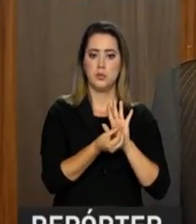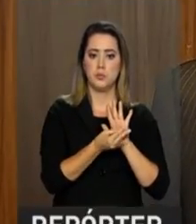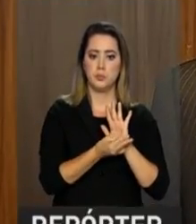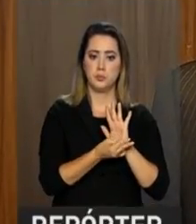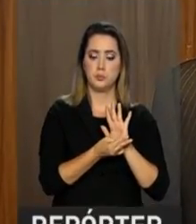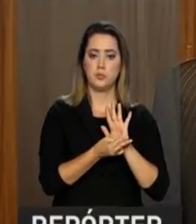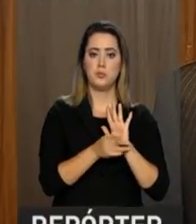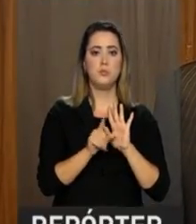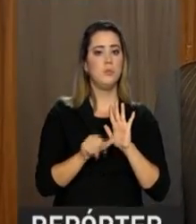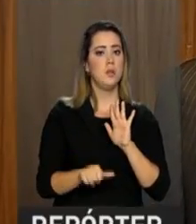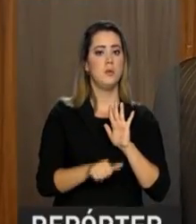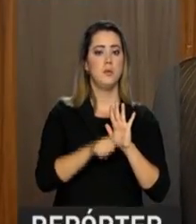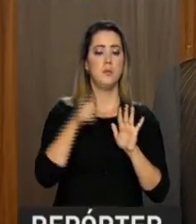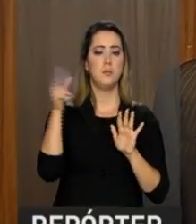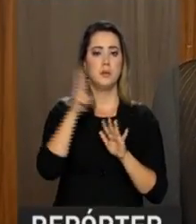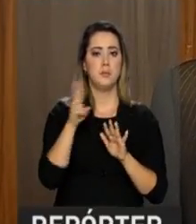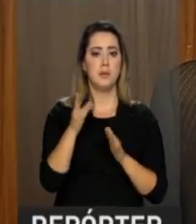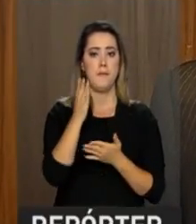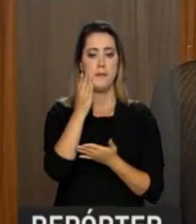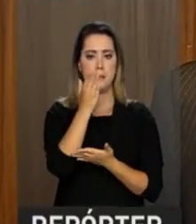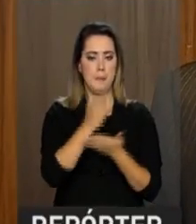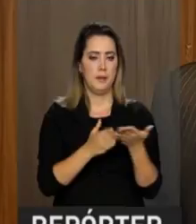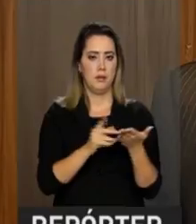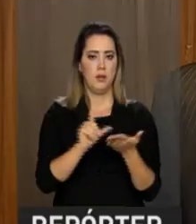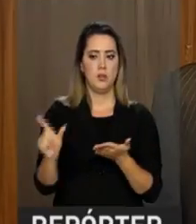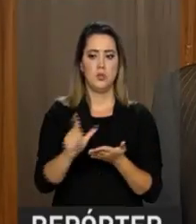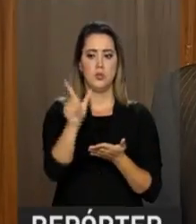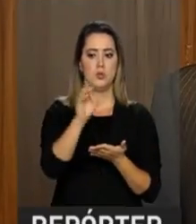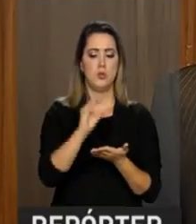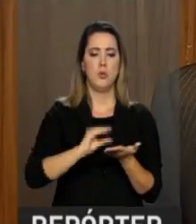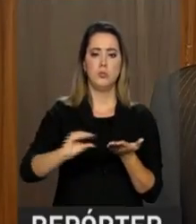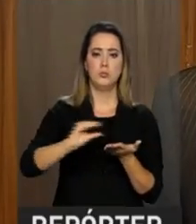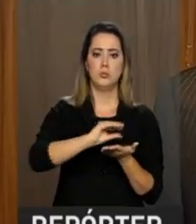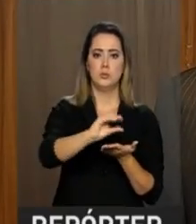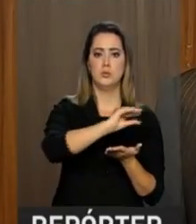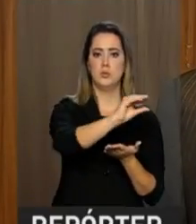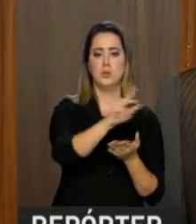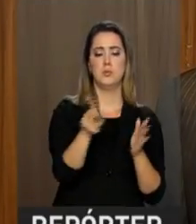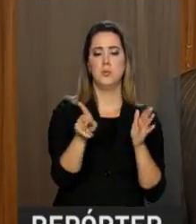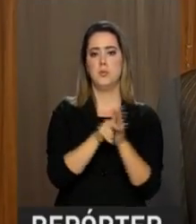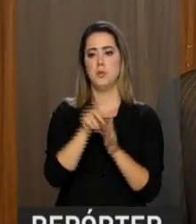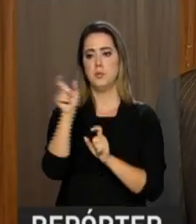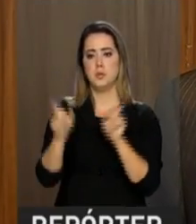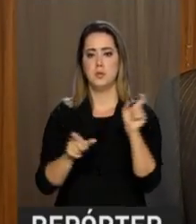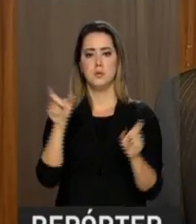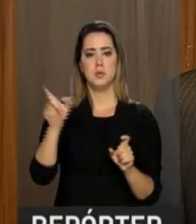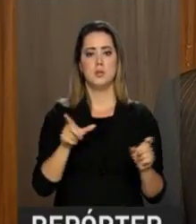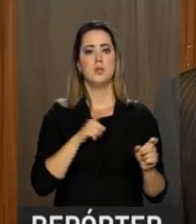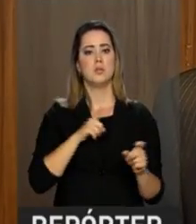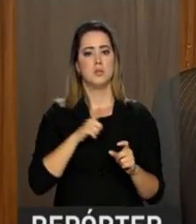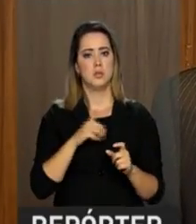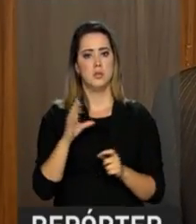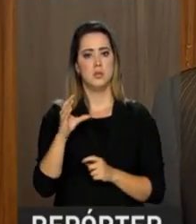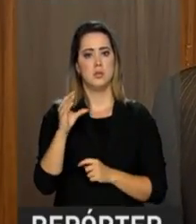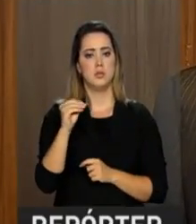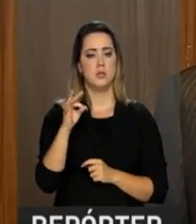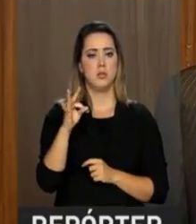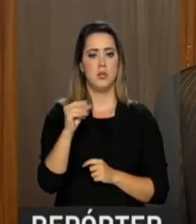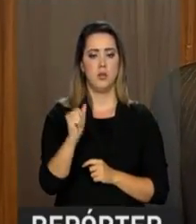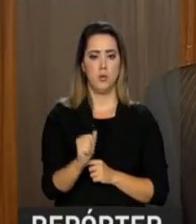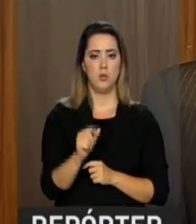primeira vez, metade do lucro do FGTS será distribuído aos trabalhadores que têm conta vinculada no FGTS.